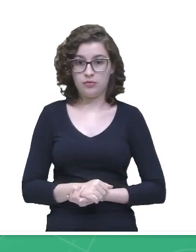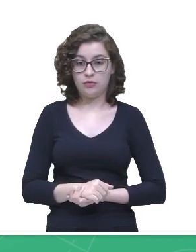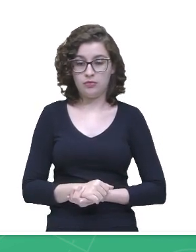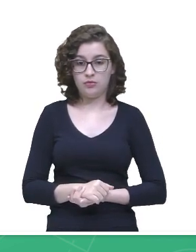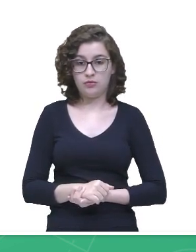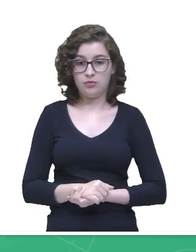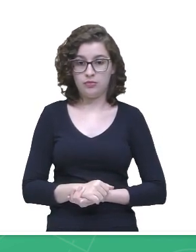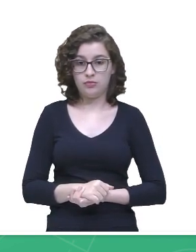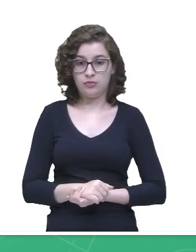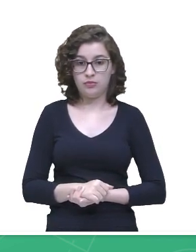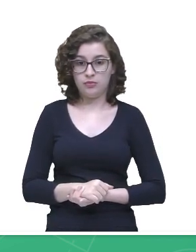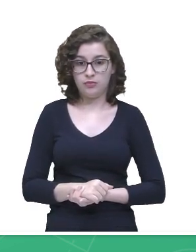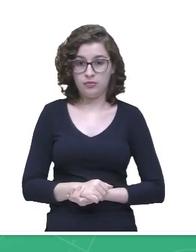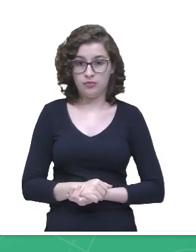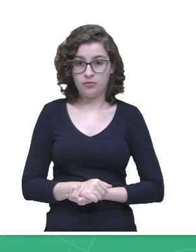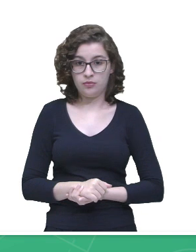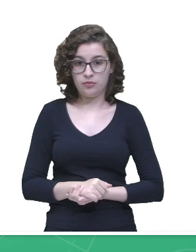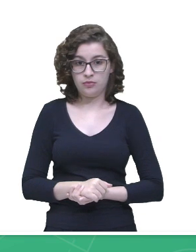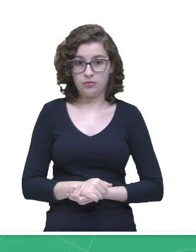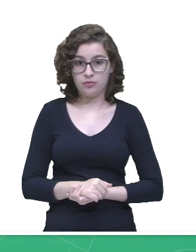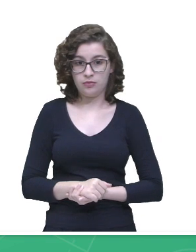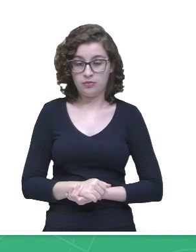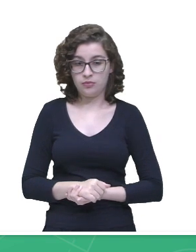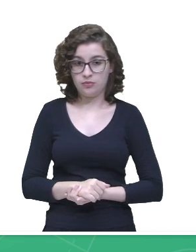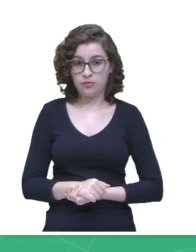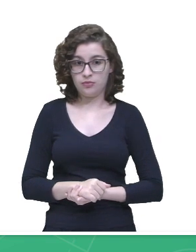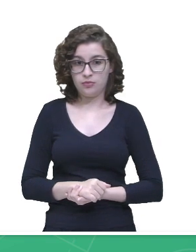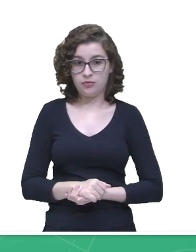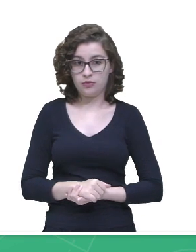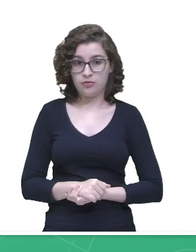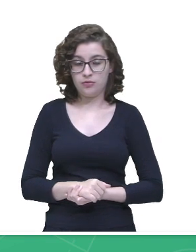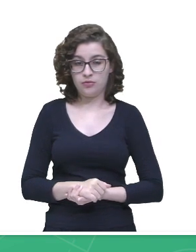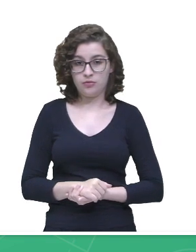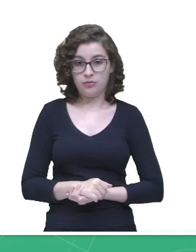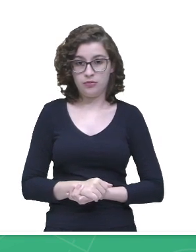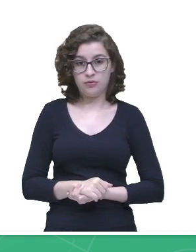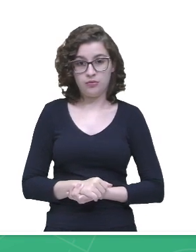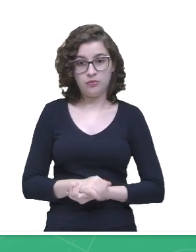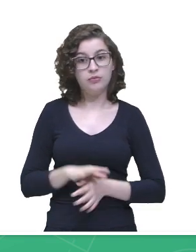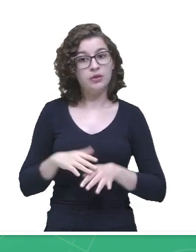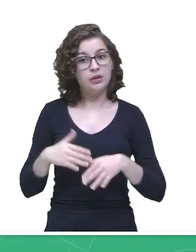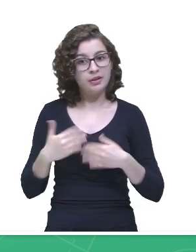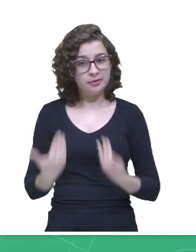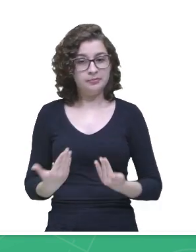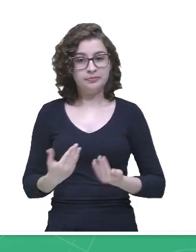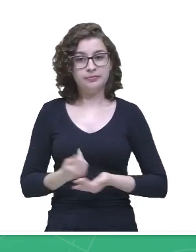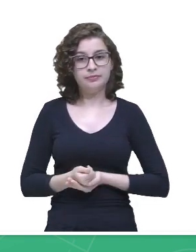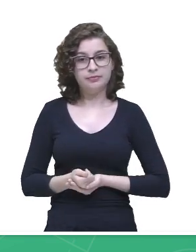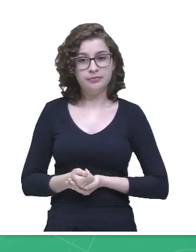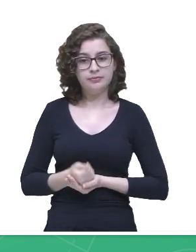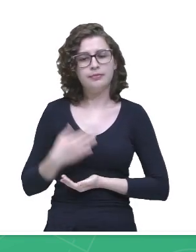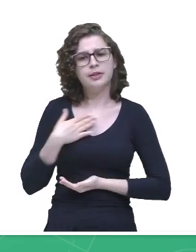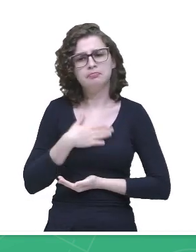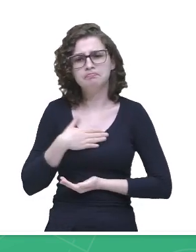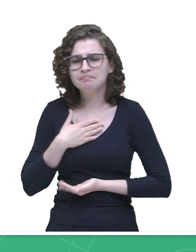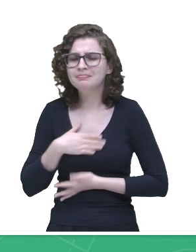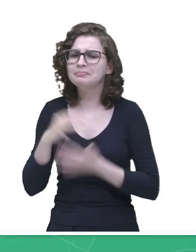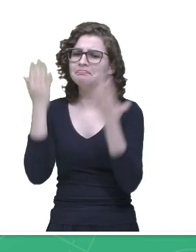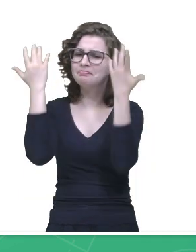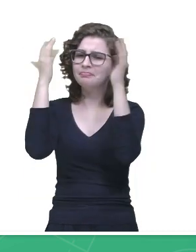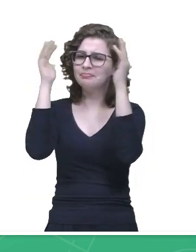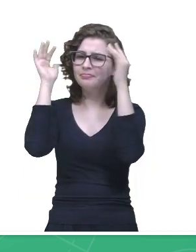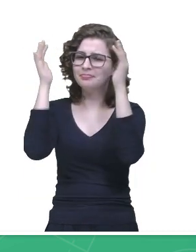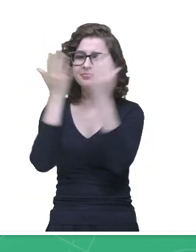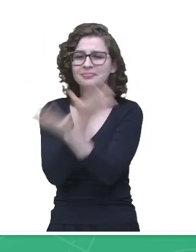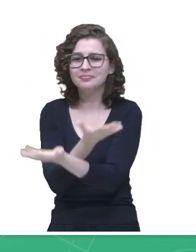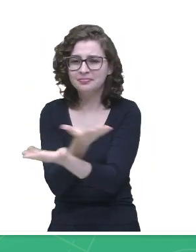descubierto, la pasión por la cocina. Eu acredito que vocês fizeram e eu gostaria de